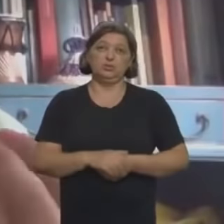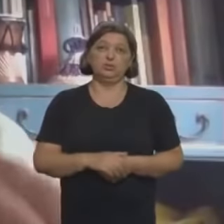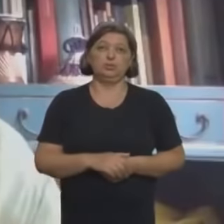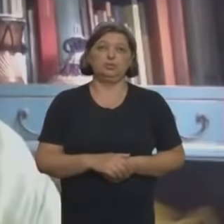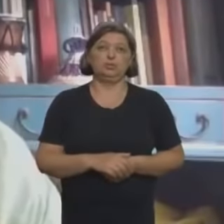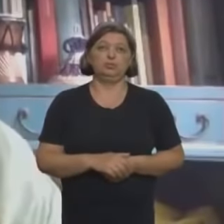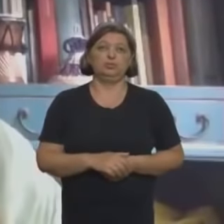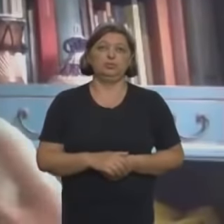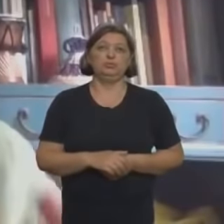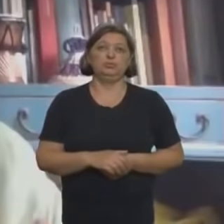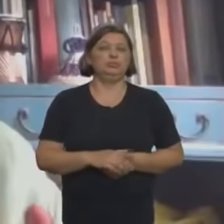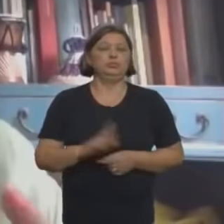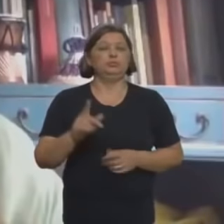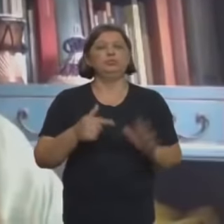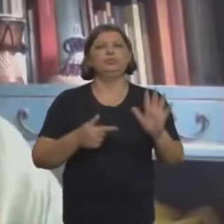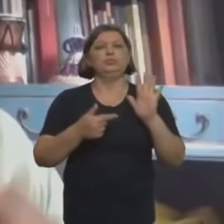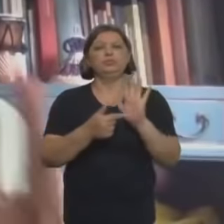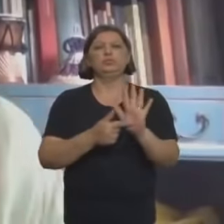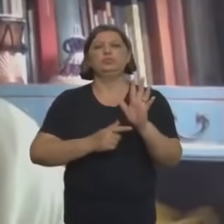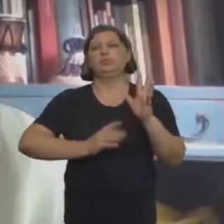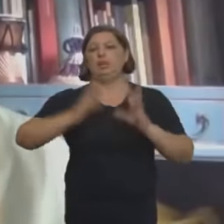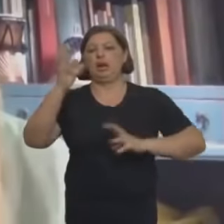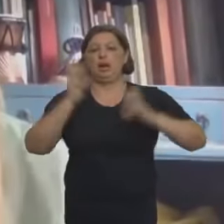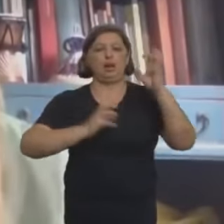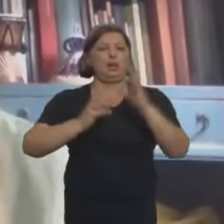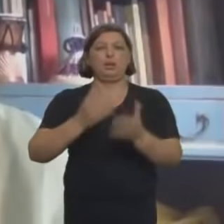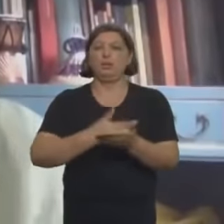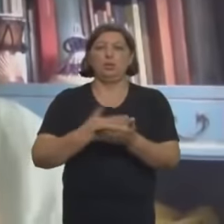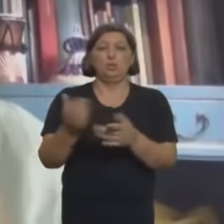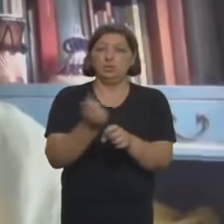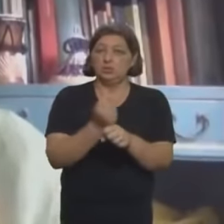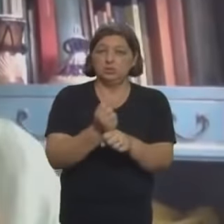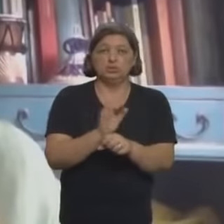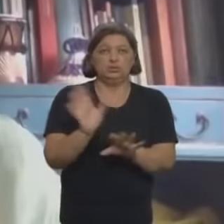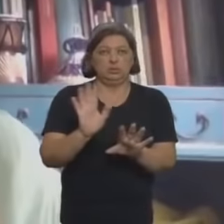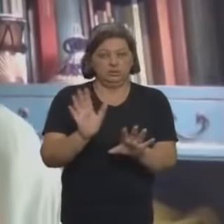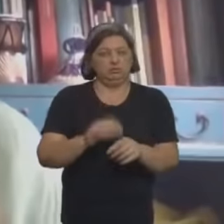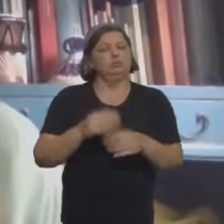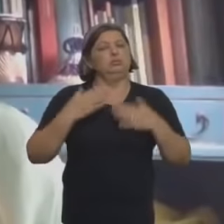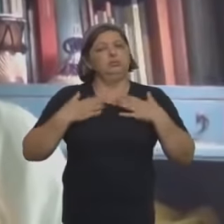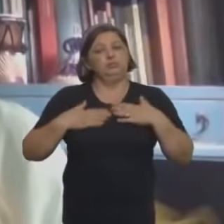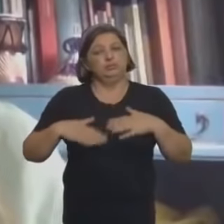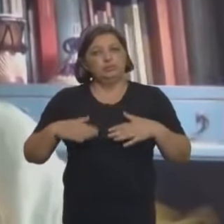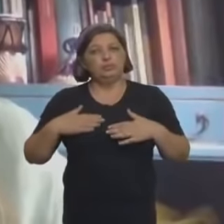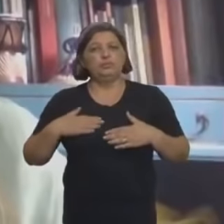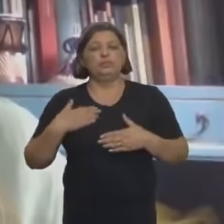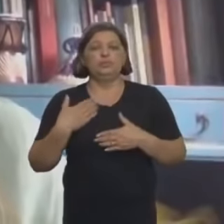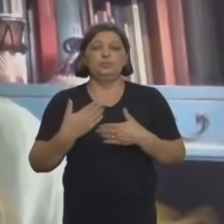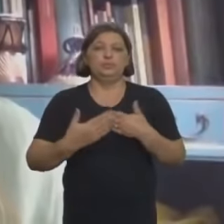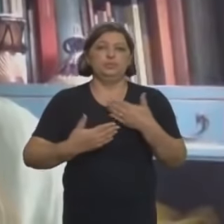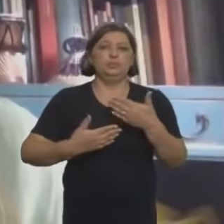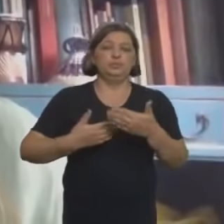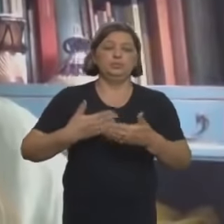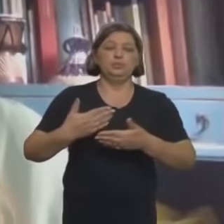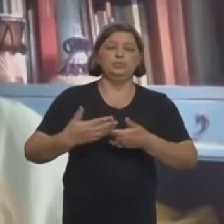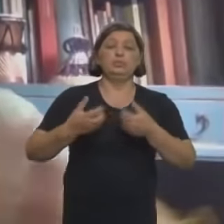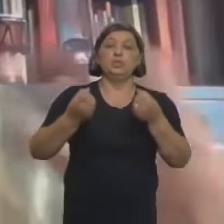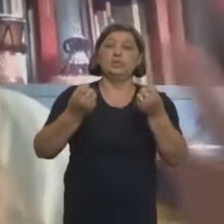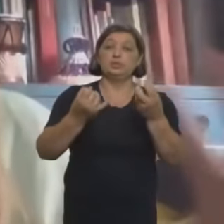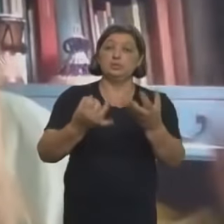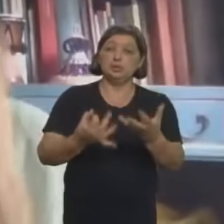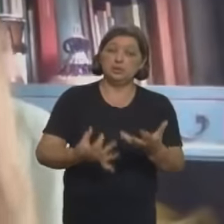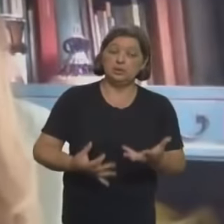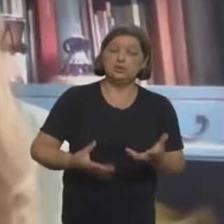não apresenta aquele conflito logo no início do ano. A gente começa, né, explicando o que é